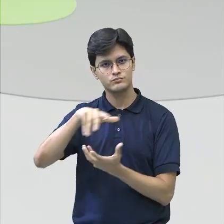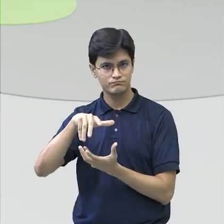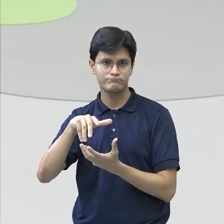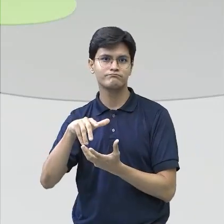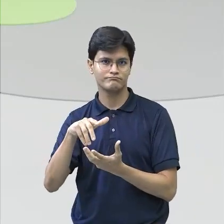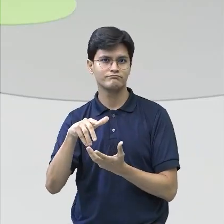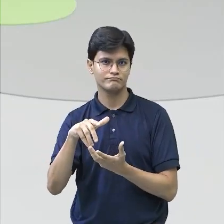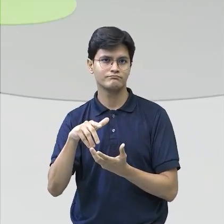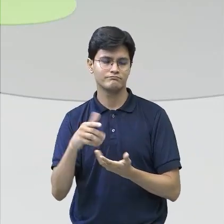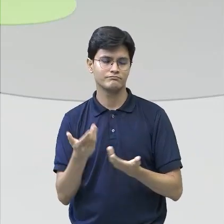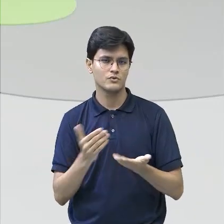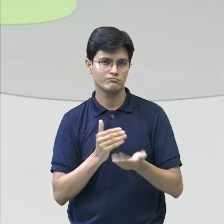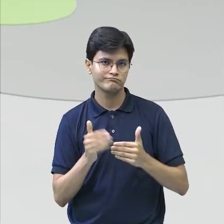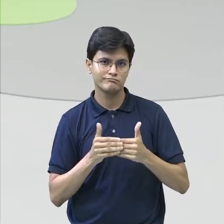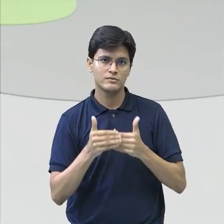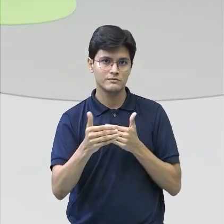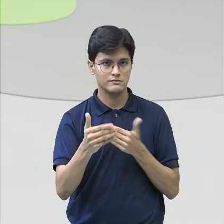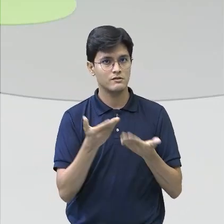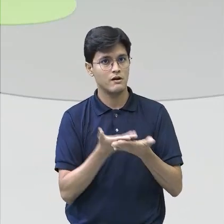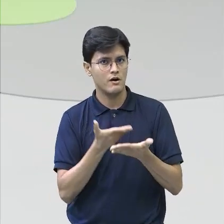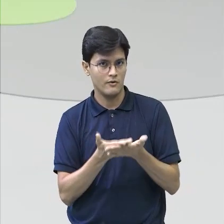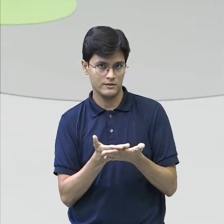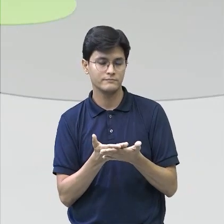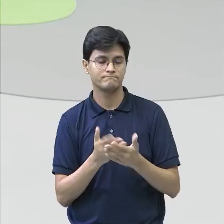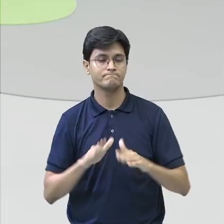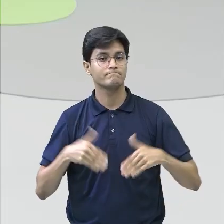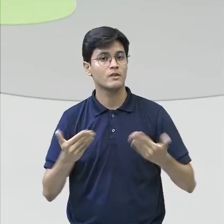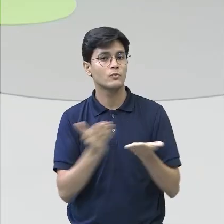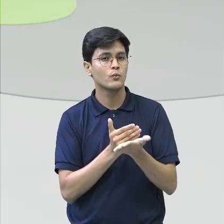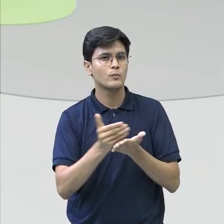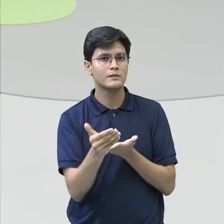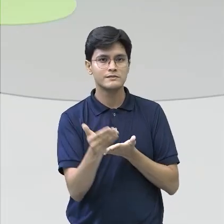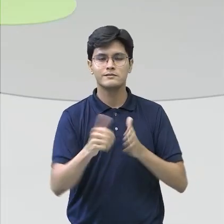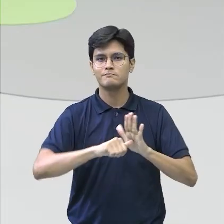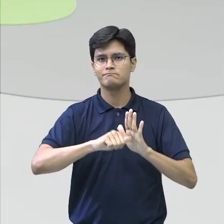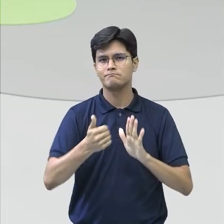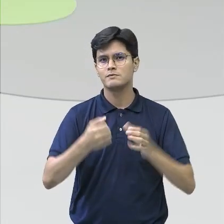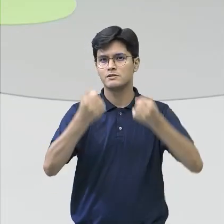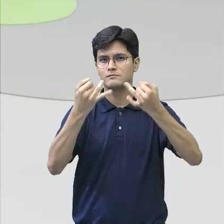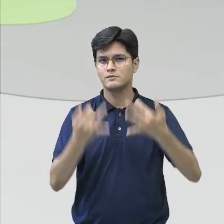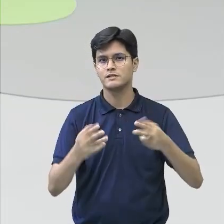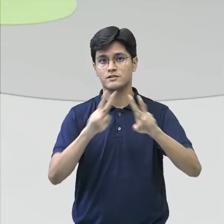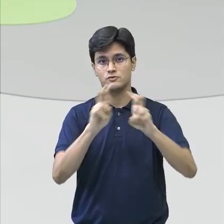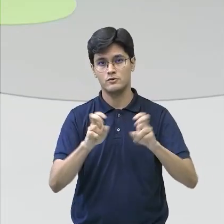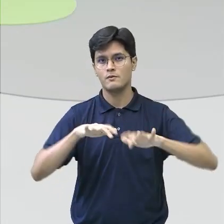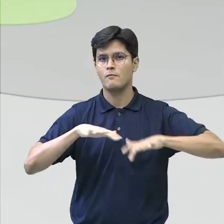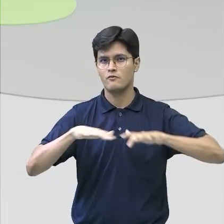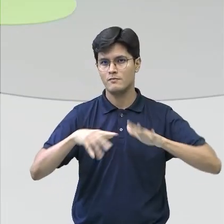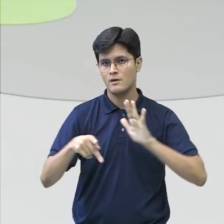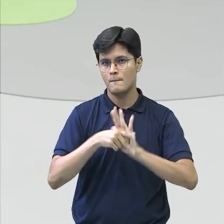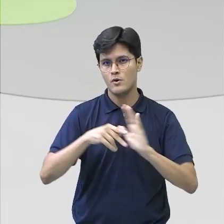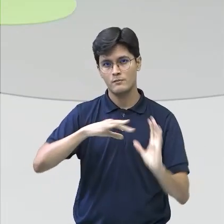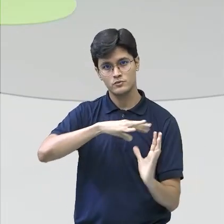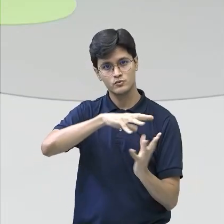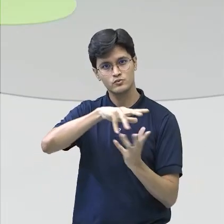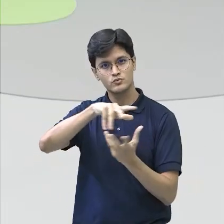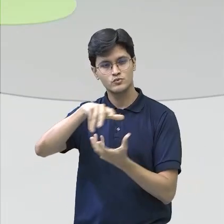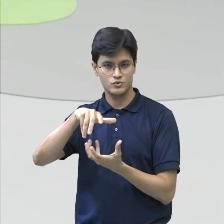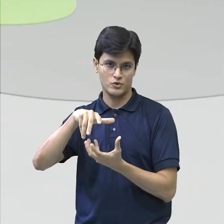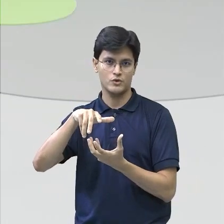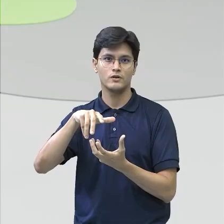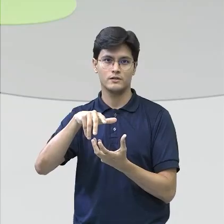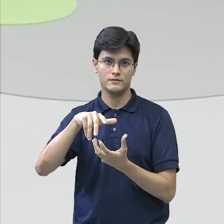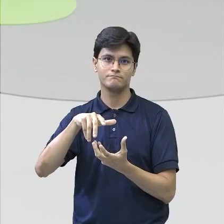nossa aula, né? E para começar, a gente vai falar primeiro dessa movimentação do planeta Terra que está inserido ali